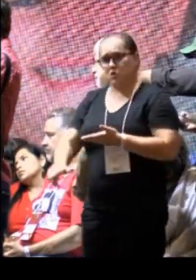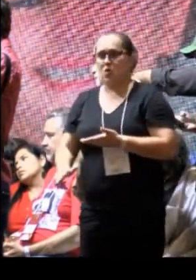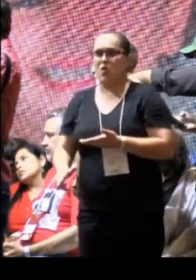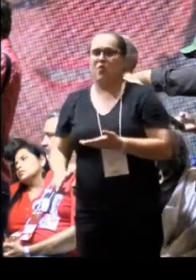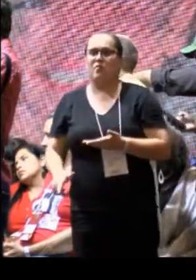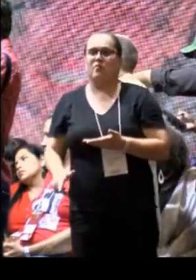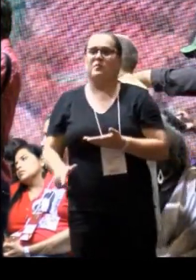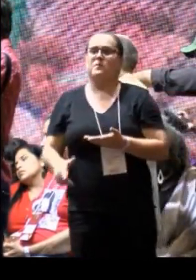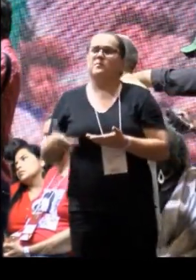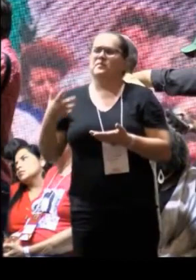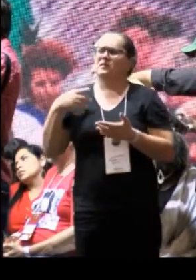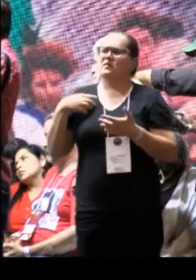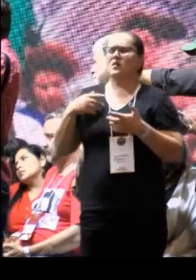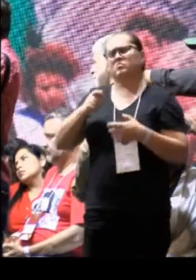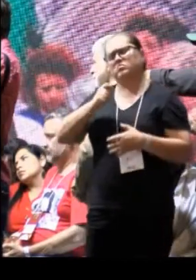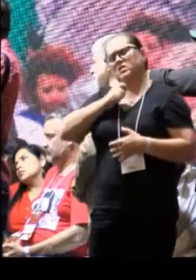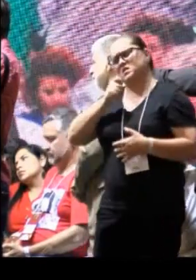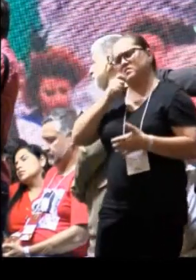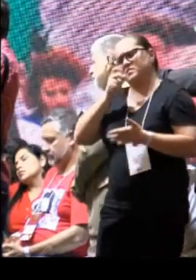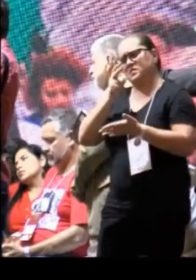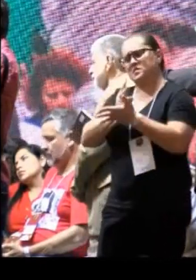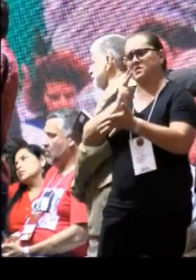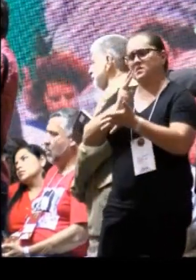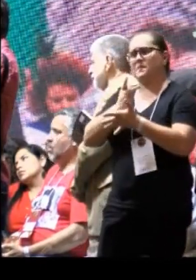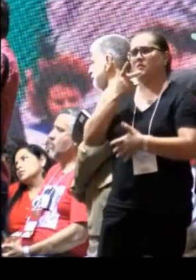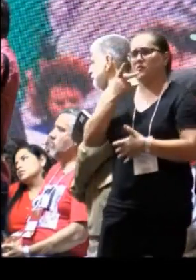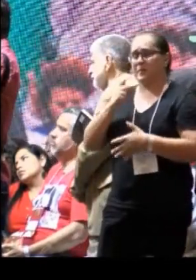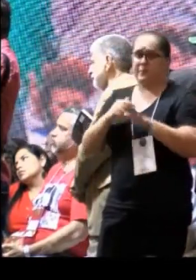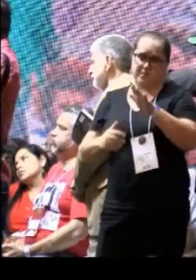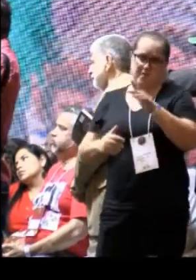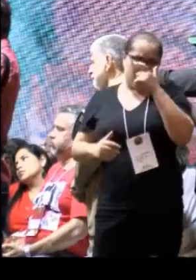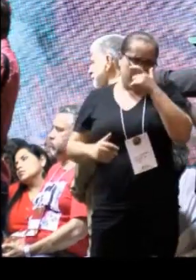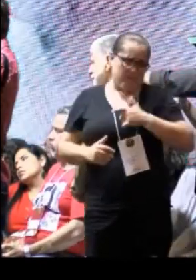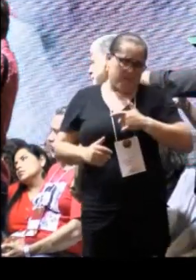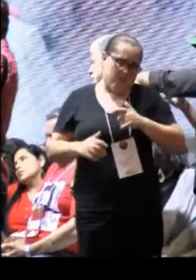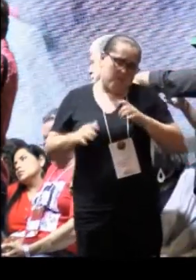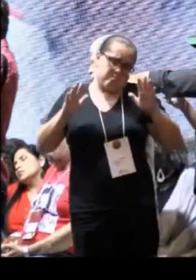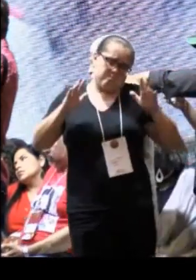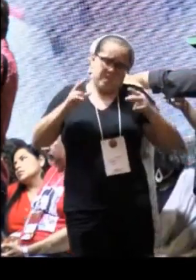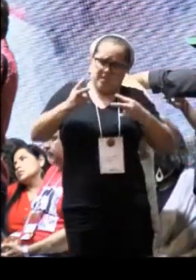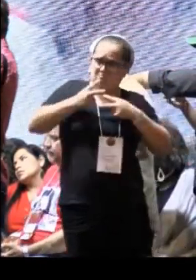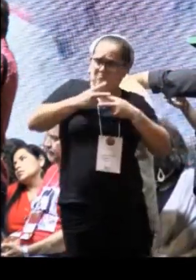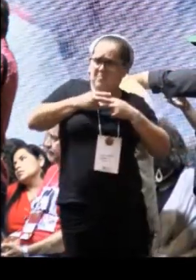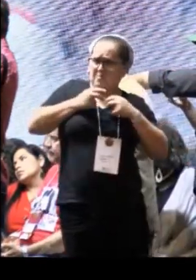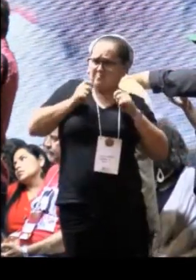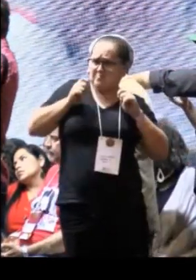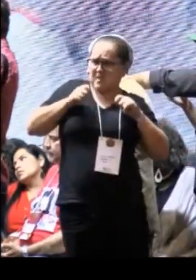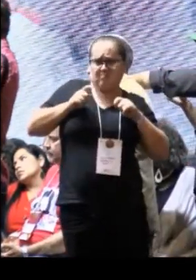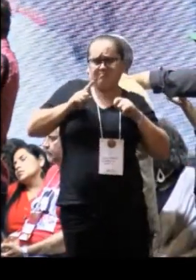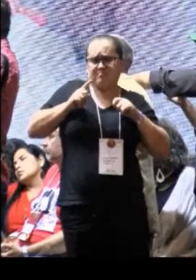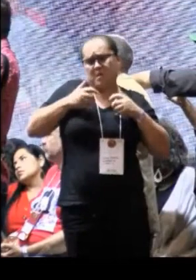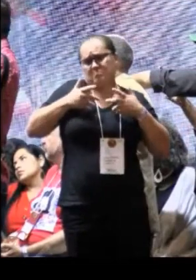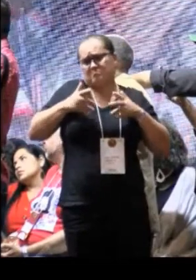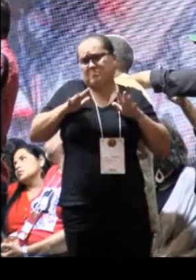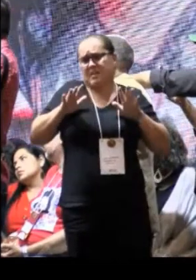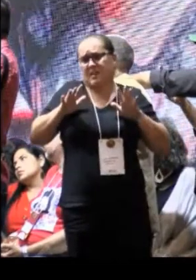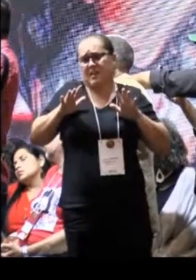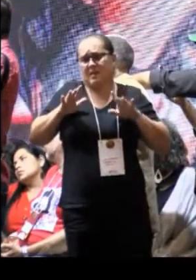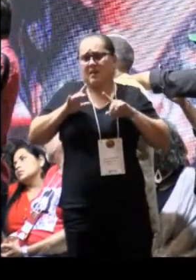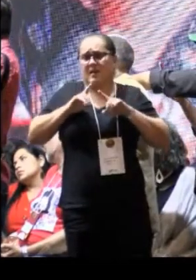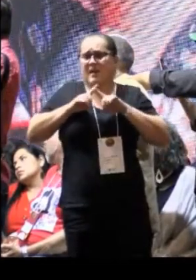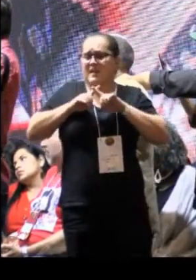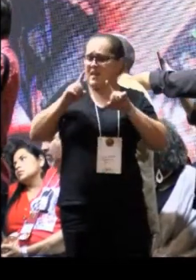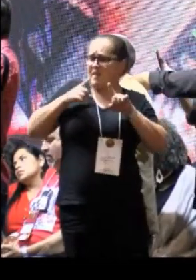eu disse em todas as entrevistas, eu poderia não ter sido preso. Eu tive